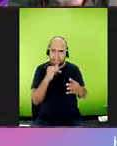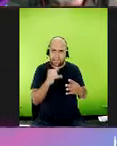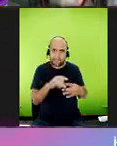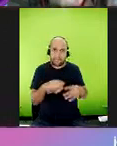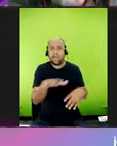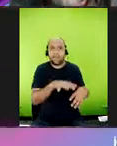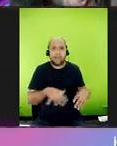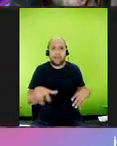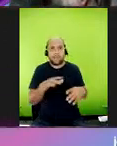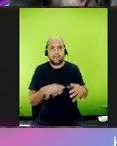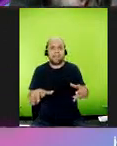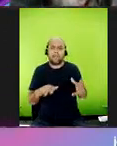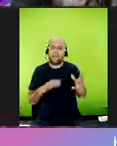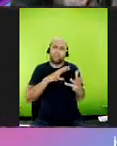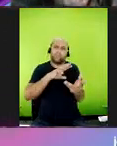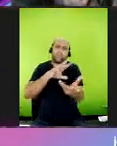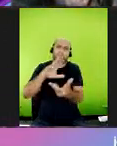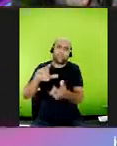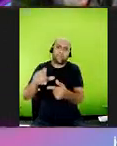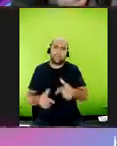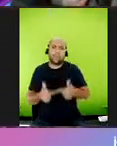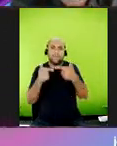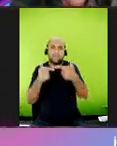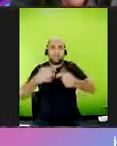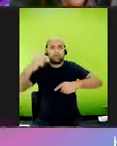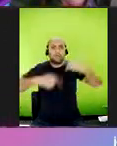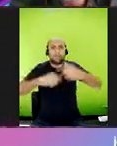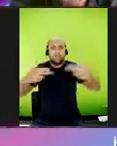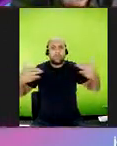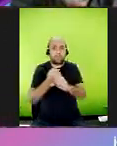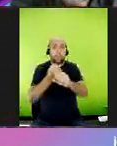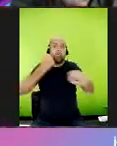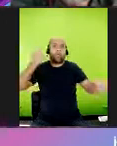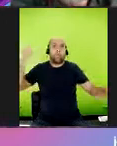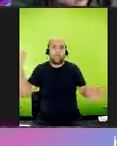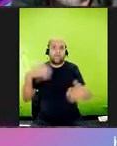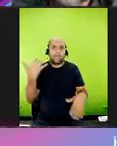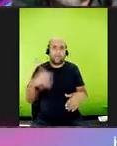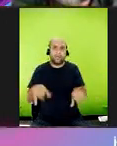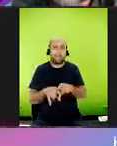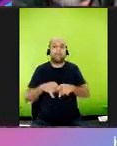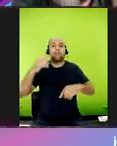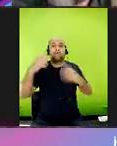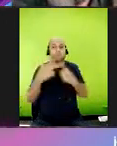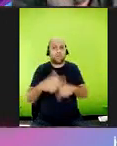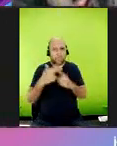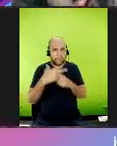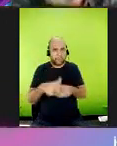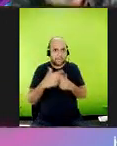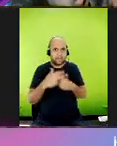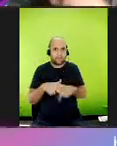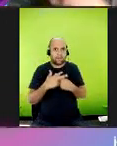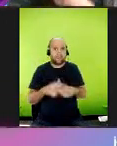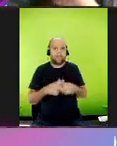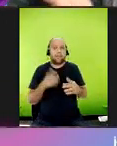tem um universo de operação de equipamentos gigantão e o outro imenso de manutenção desse equipamento tá Vale já